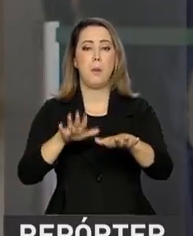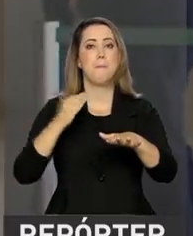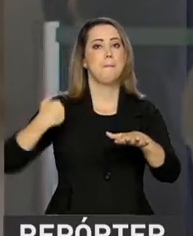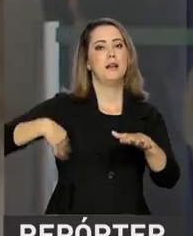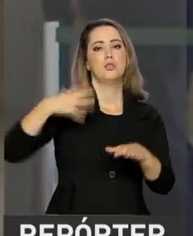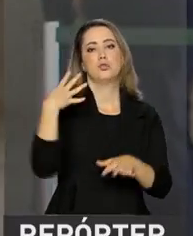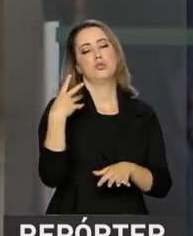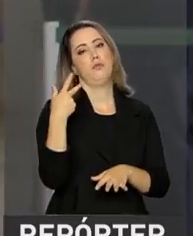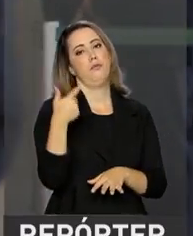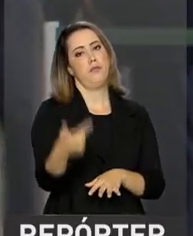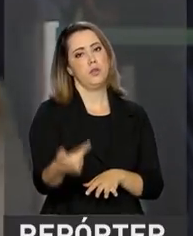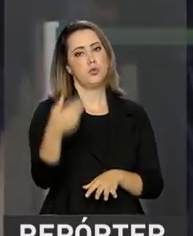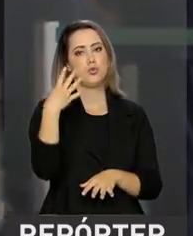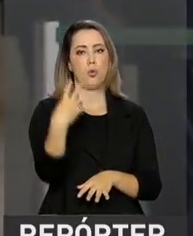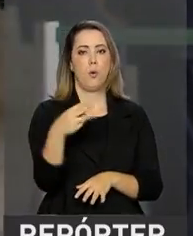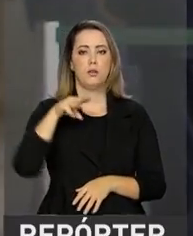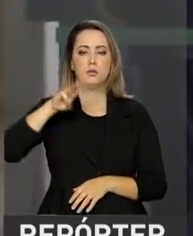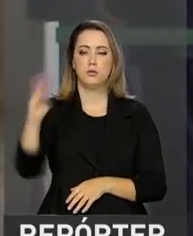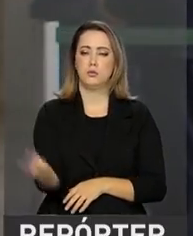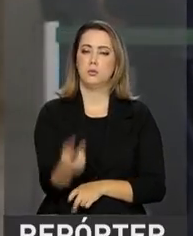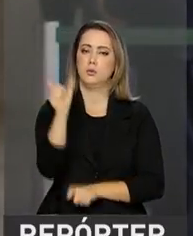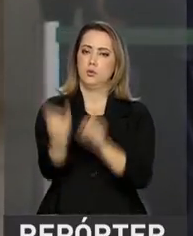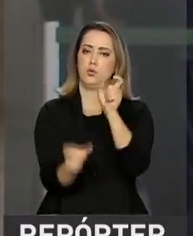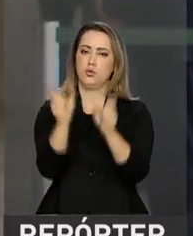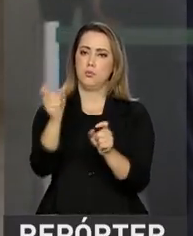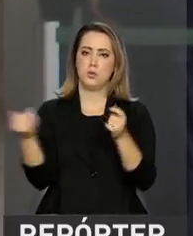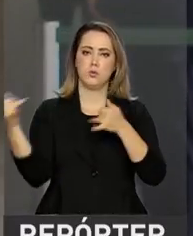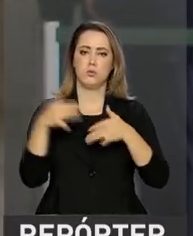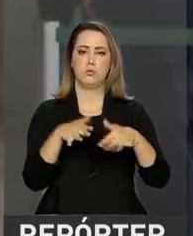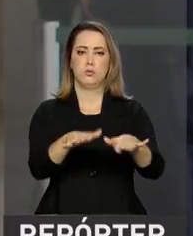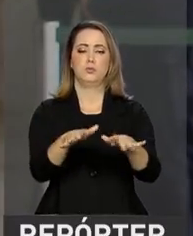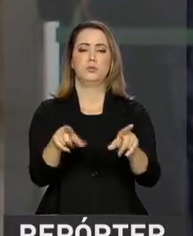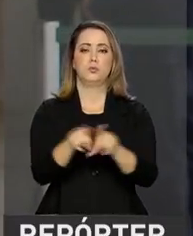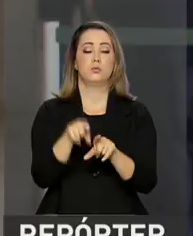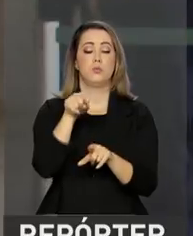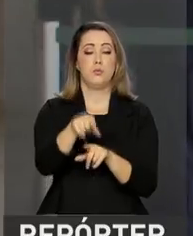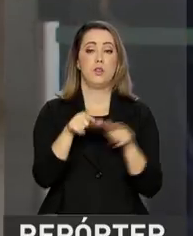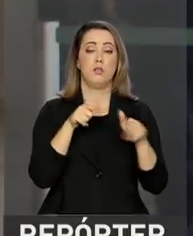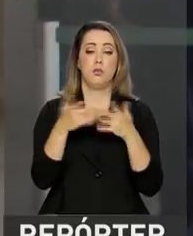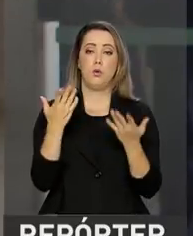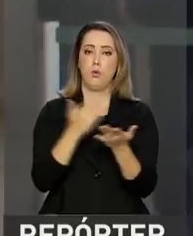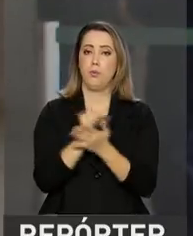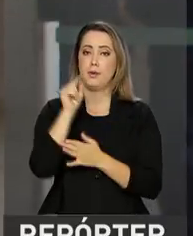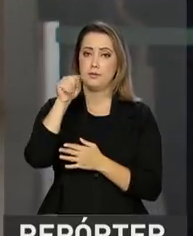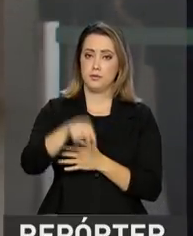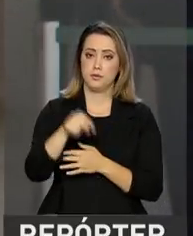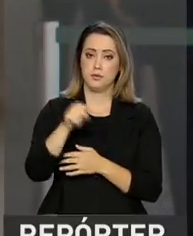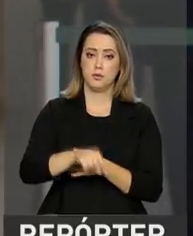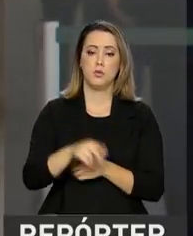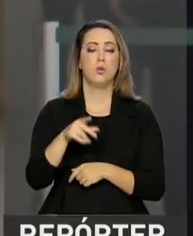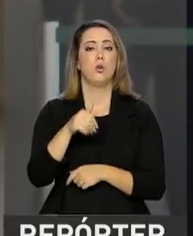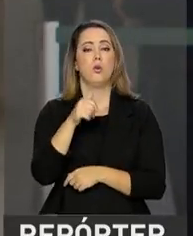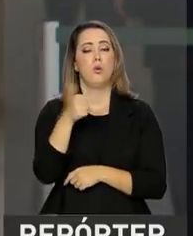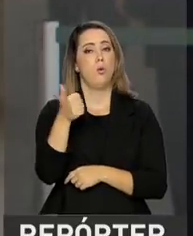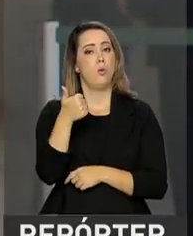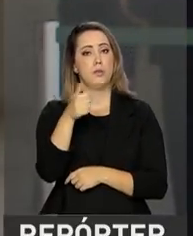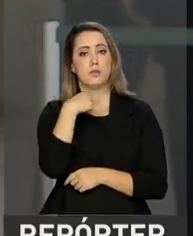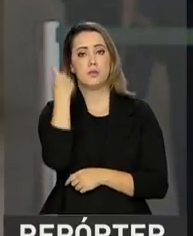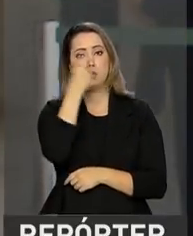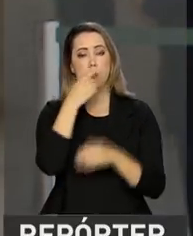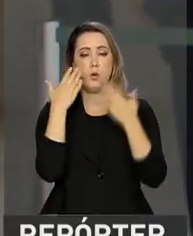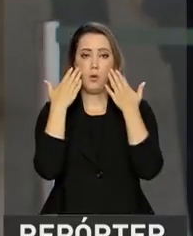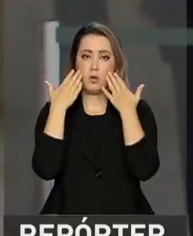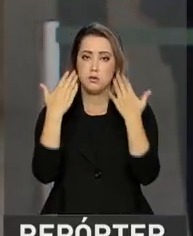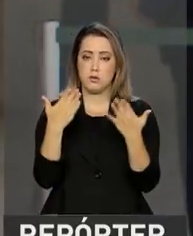passageiros em 2016 esse evento então este ato que começa daqui a pouco está marcado para as 11 horas da manhã